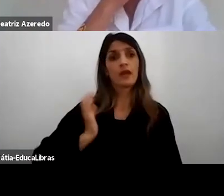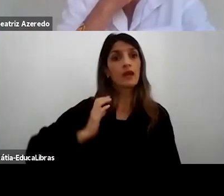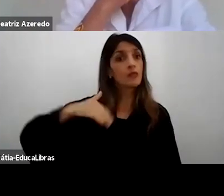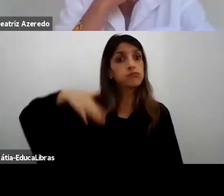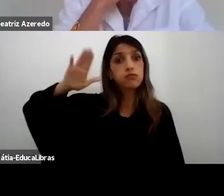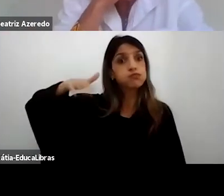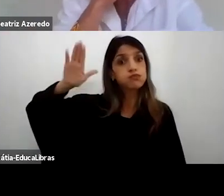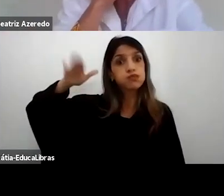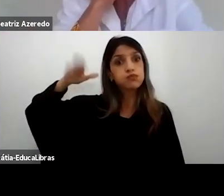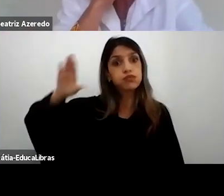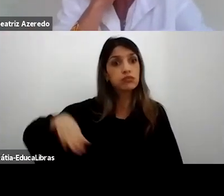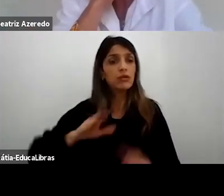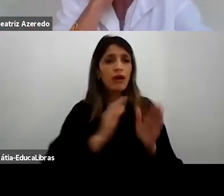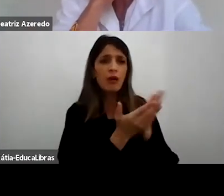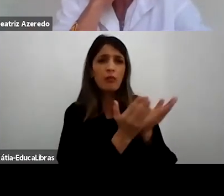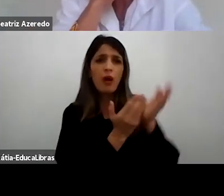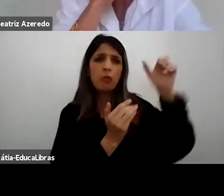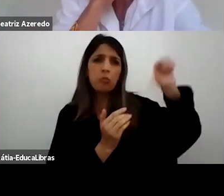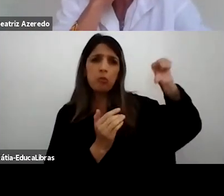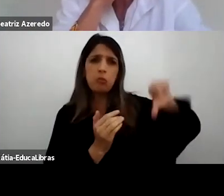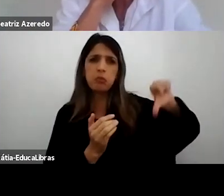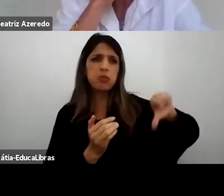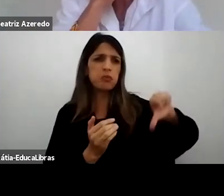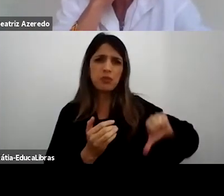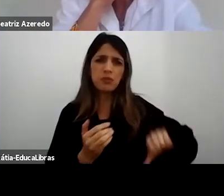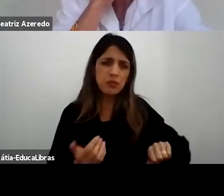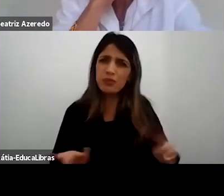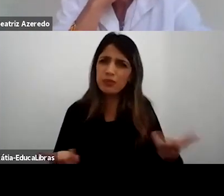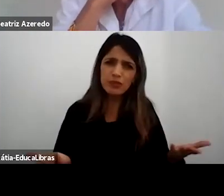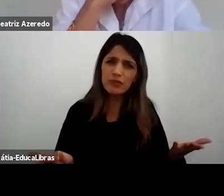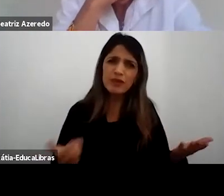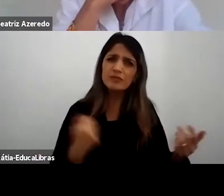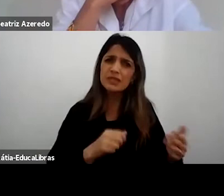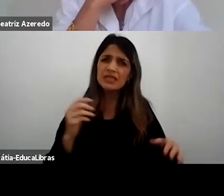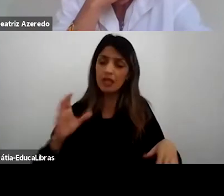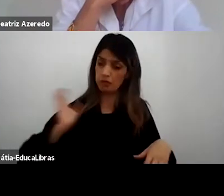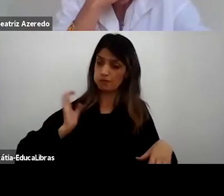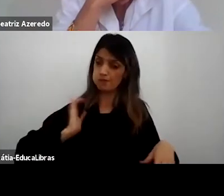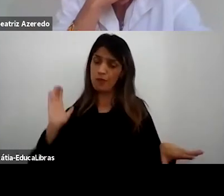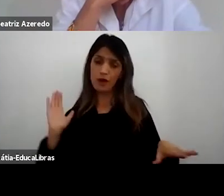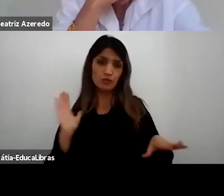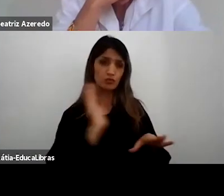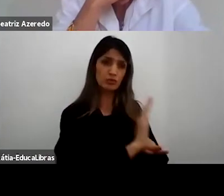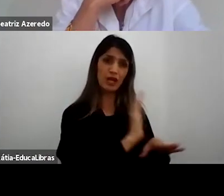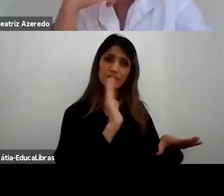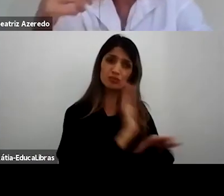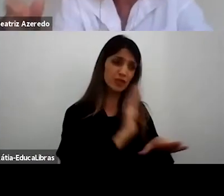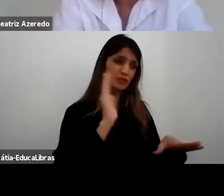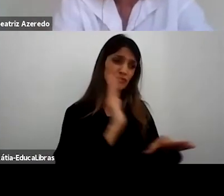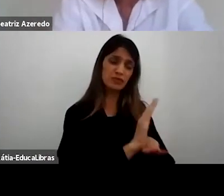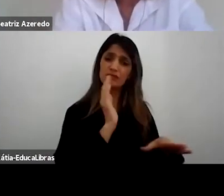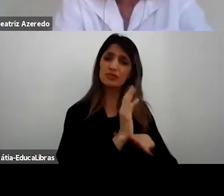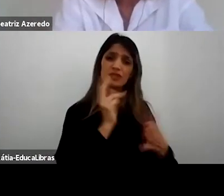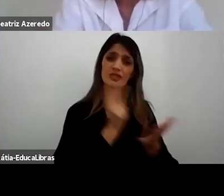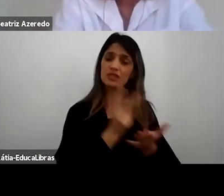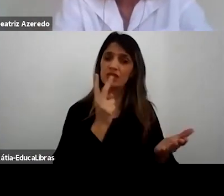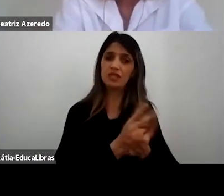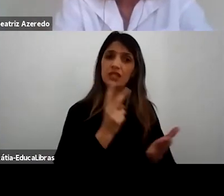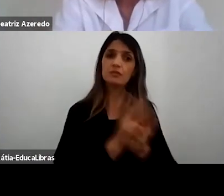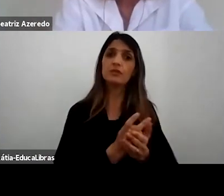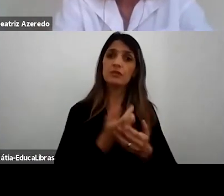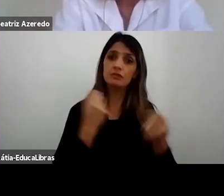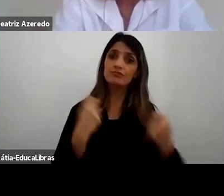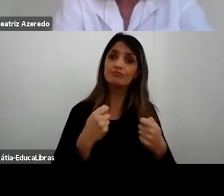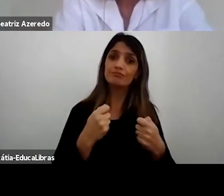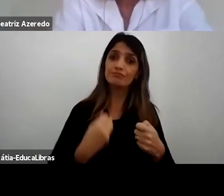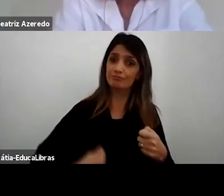papel social, dessa coisa do dinheiro, da roda da economia, do desenvolvimento, da ação, eu acho que aqueles